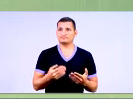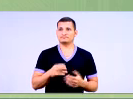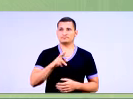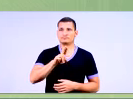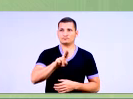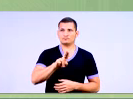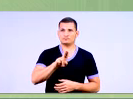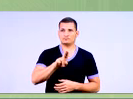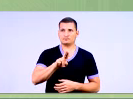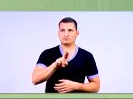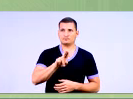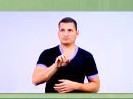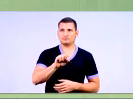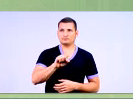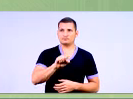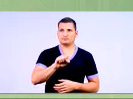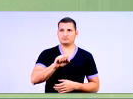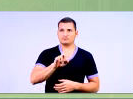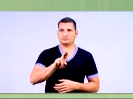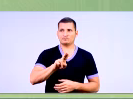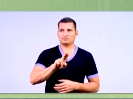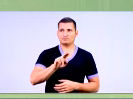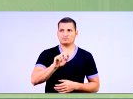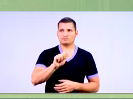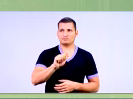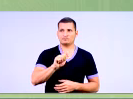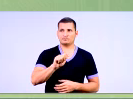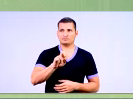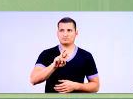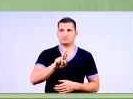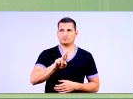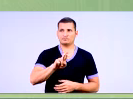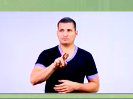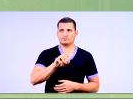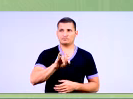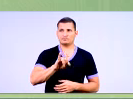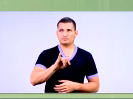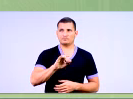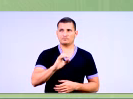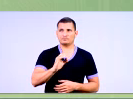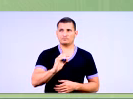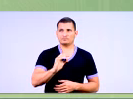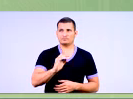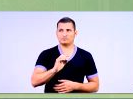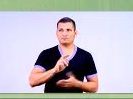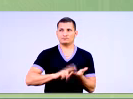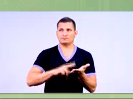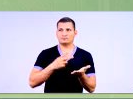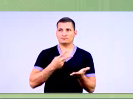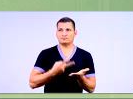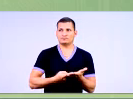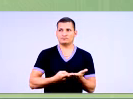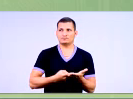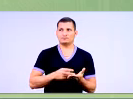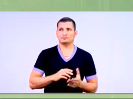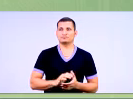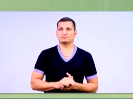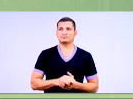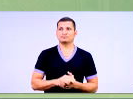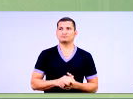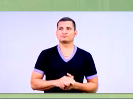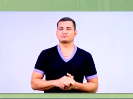usuário. Usuário. Tradução, usuário. Nós já vimos algumas dessas palavras em outros